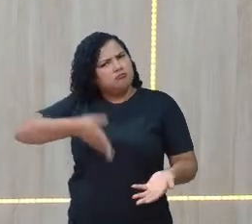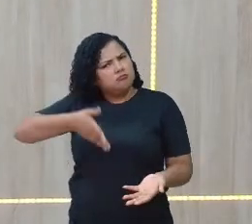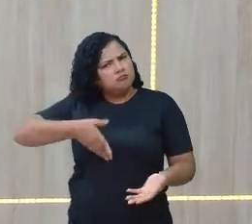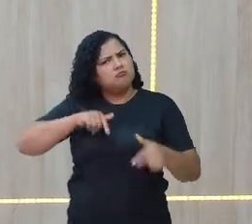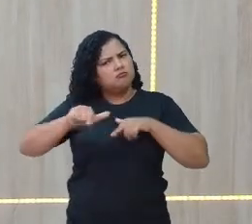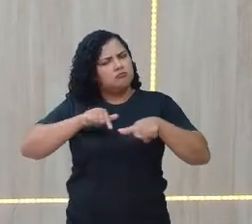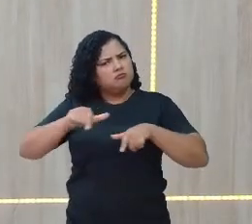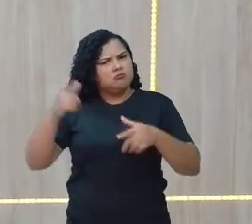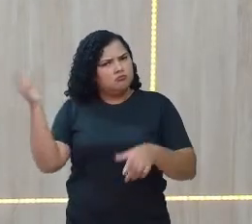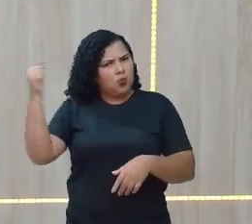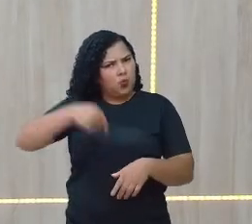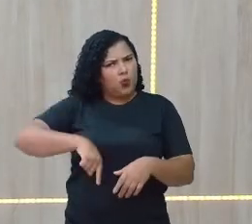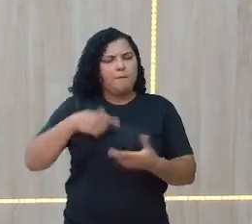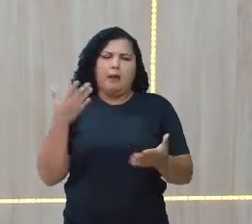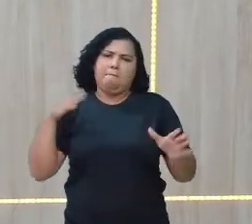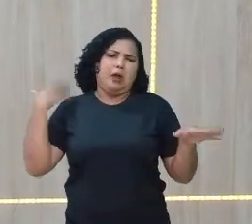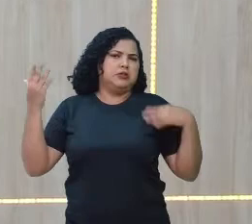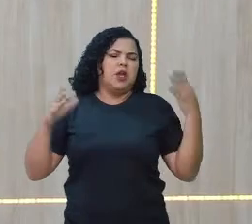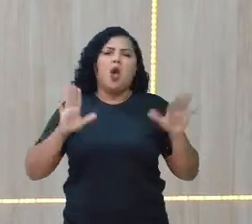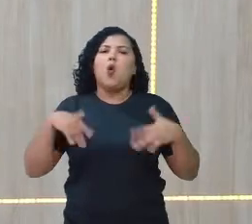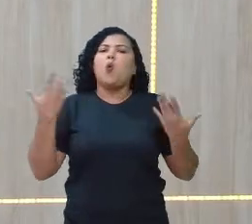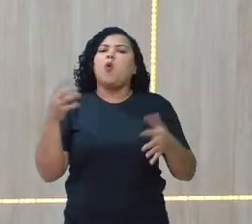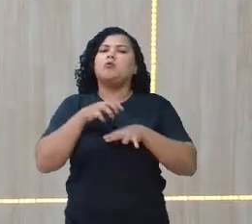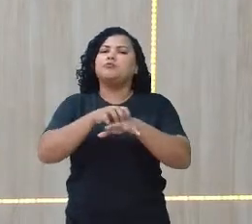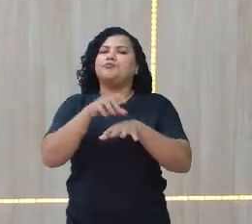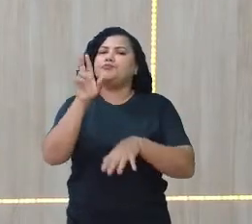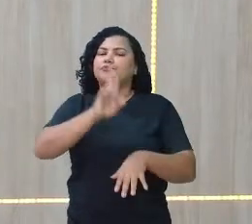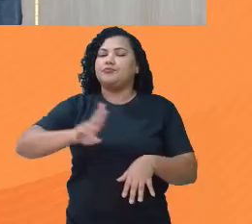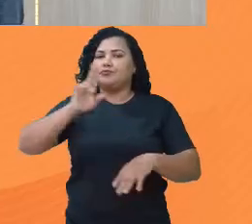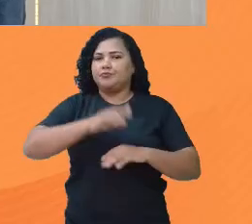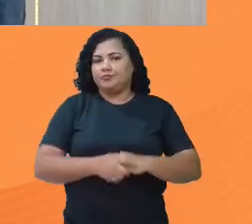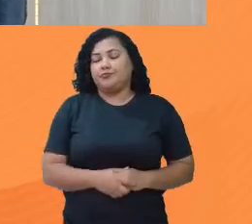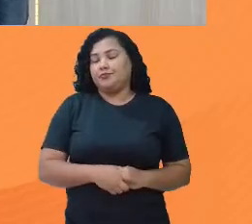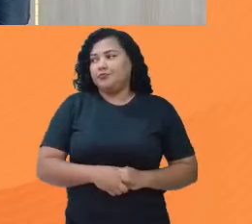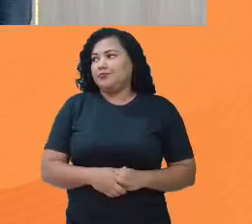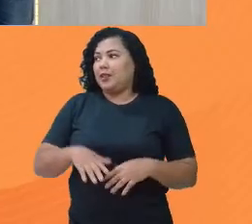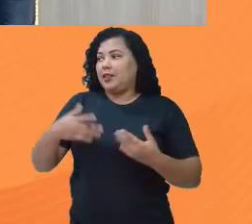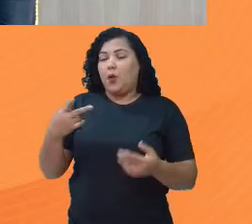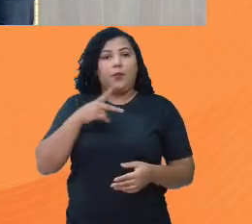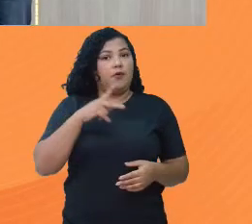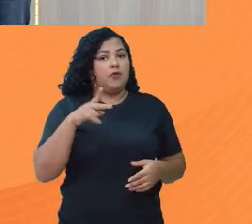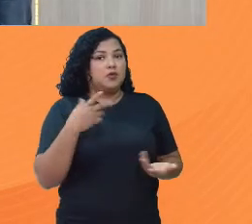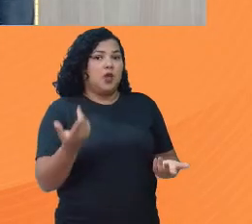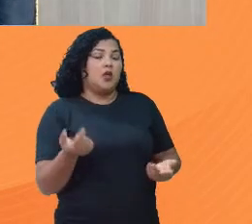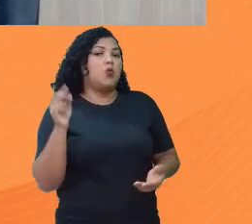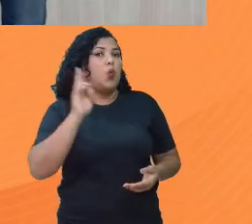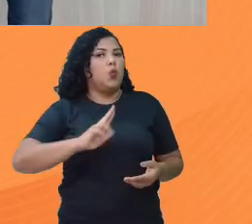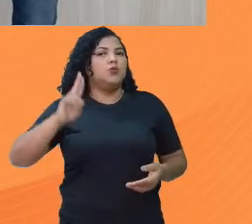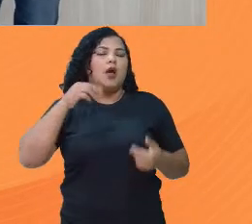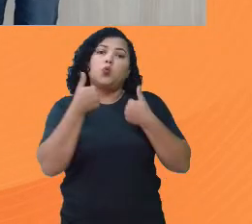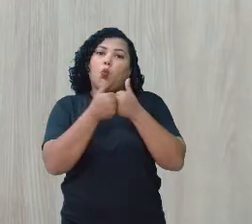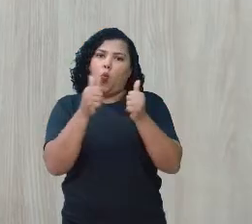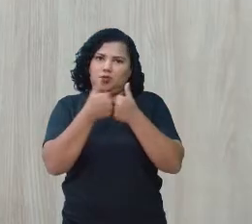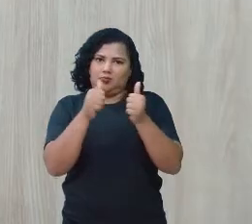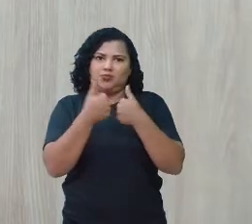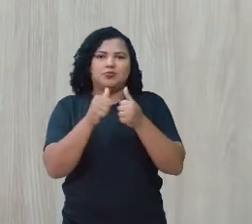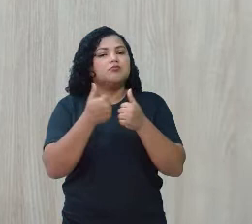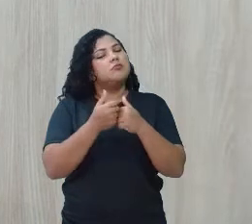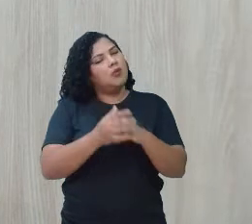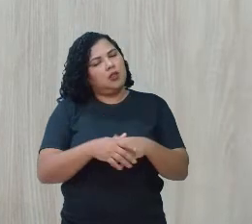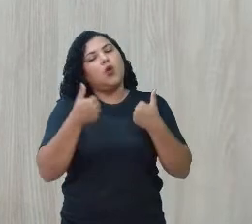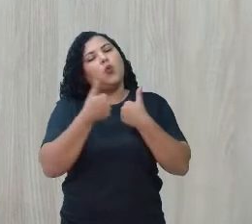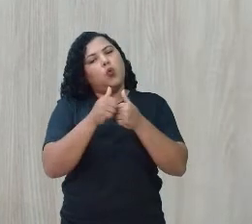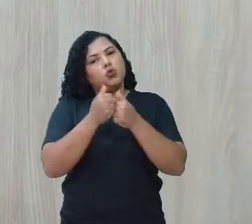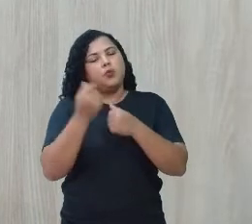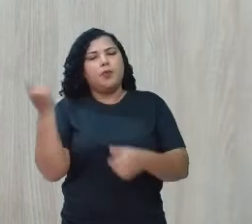né, enfim, para passear, qual é o principal meio de transporte que você utiliza? Professor, ultimamente eu tenho usado o ônibus. O ônibus para